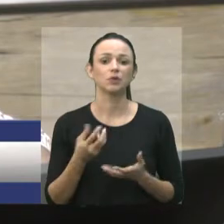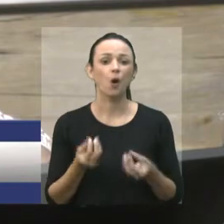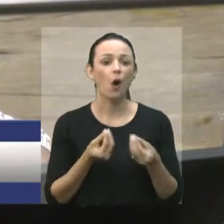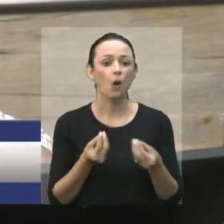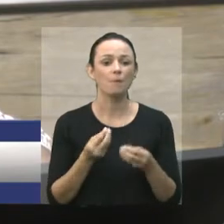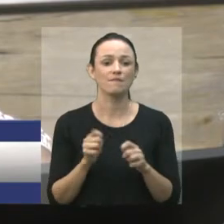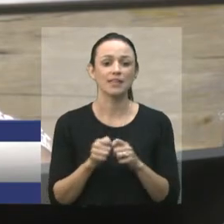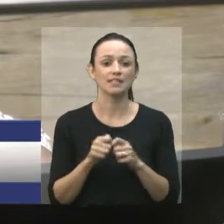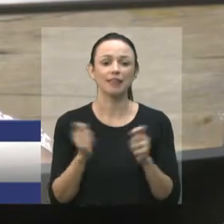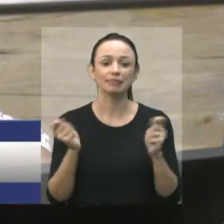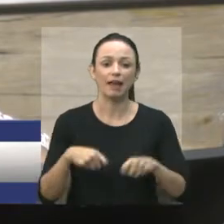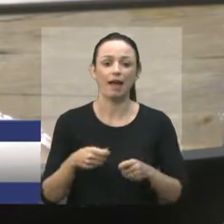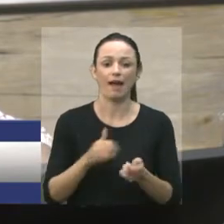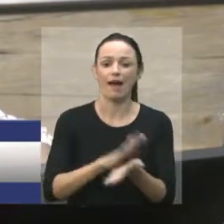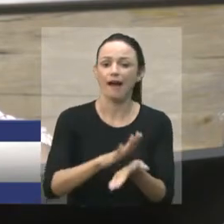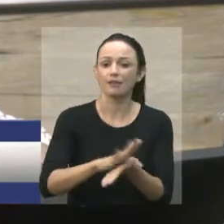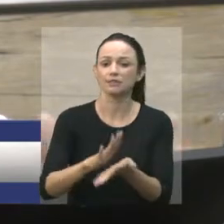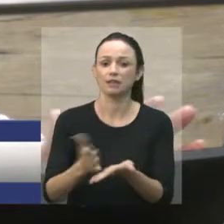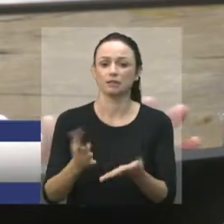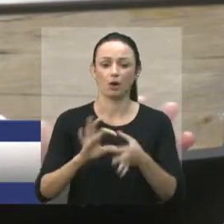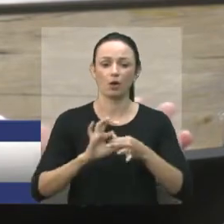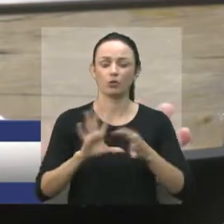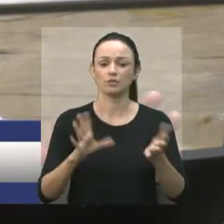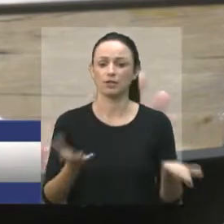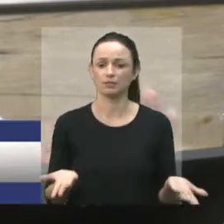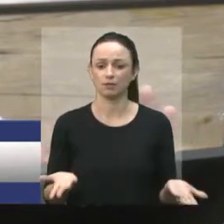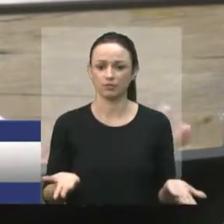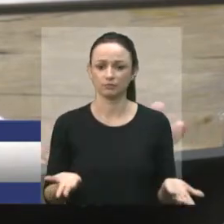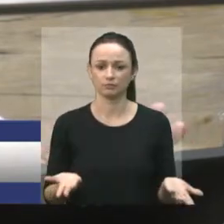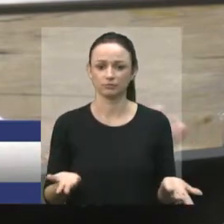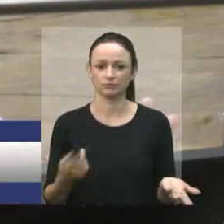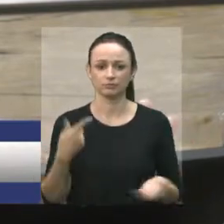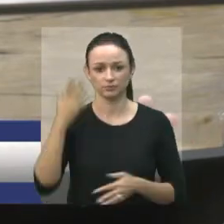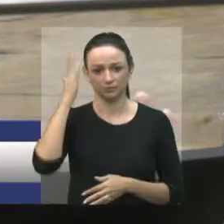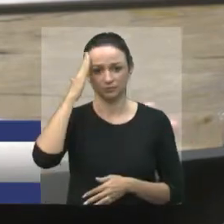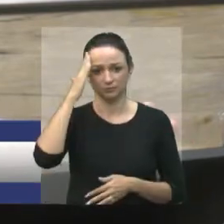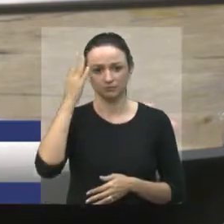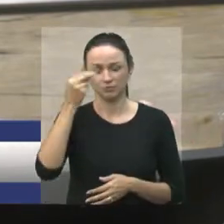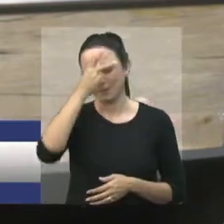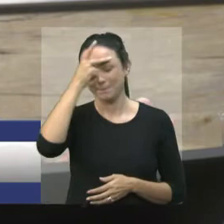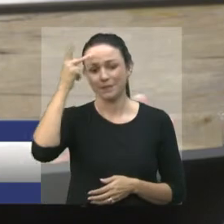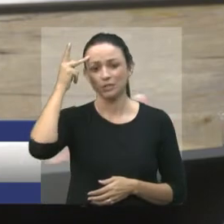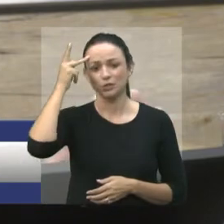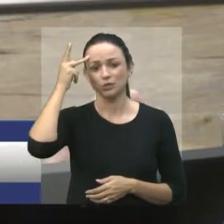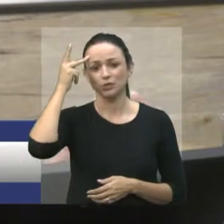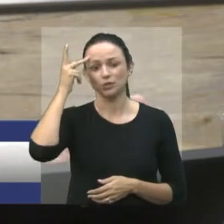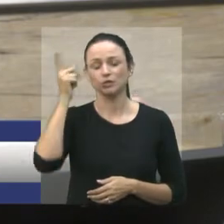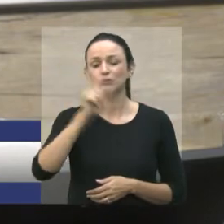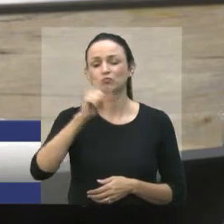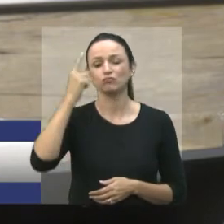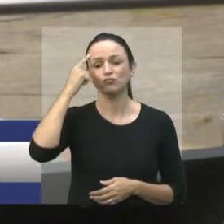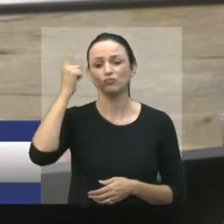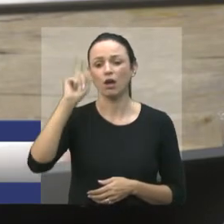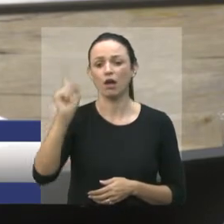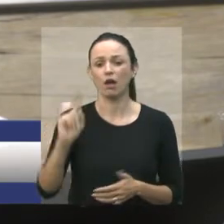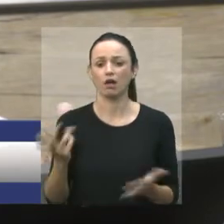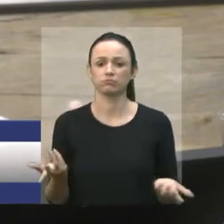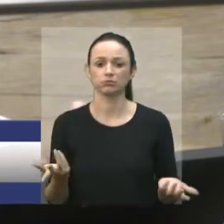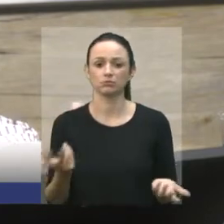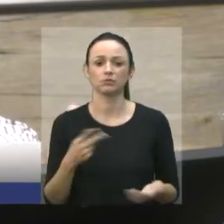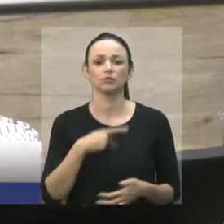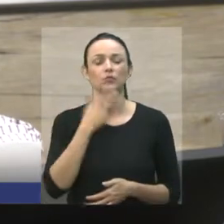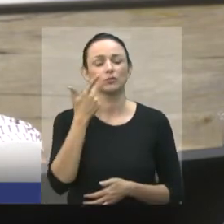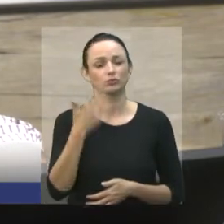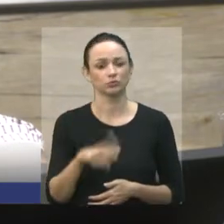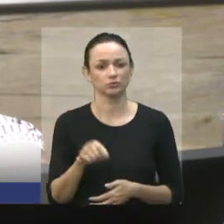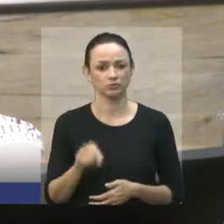aí, a autorização, porque a gente sabe, para quem muitas pessoas não tem conhecimento disso. E vou repetir